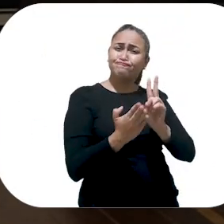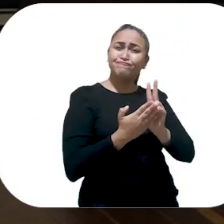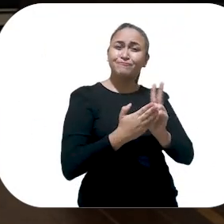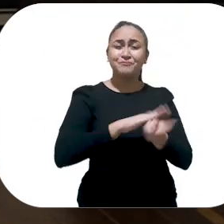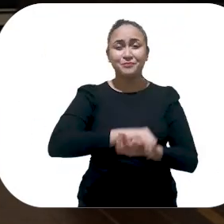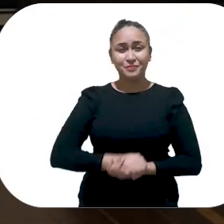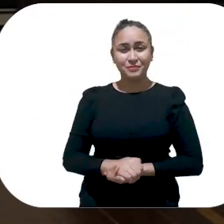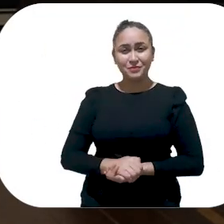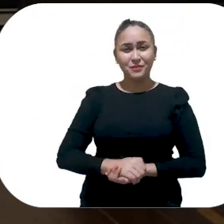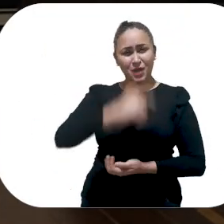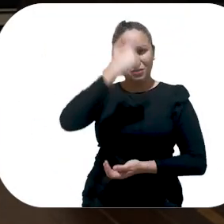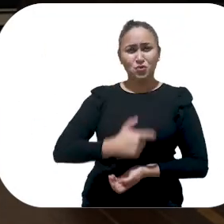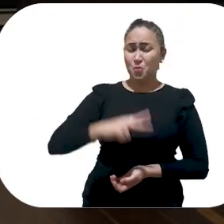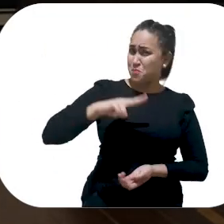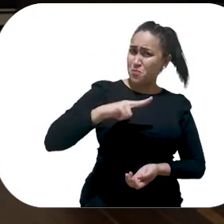sou português,